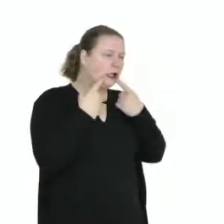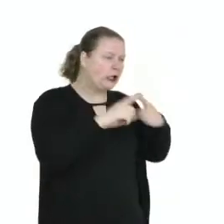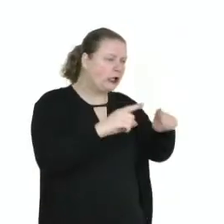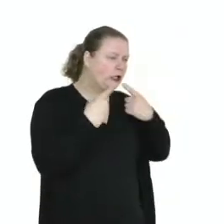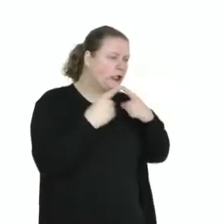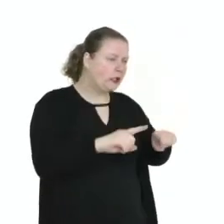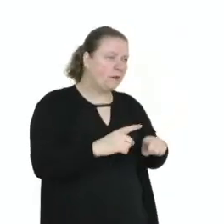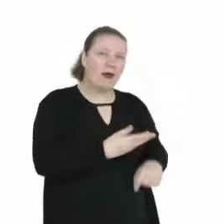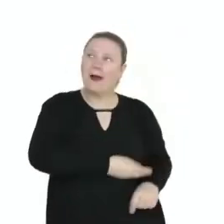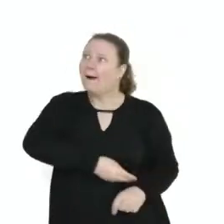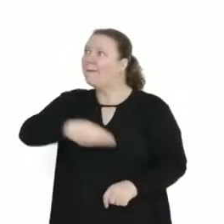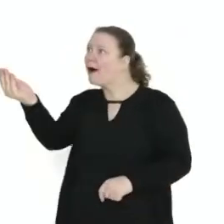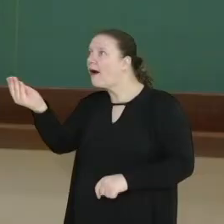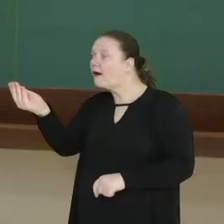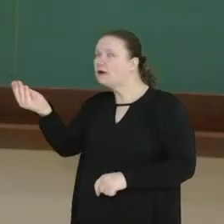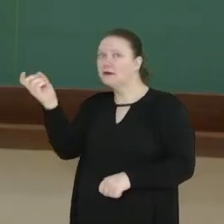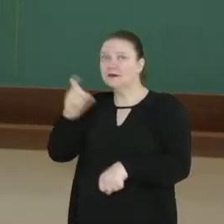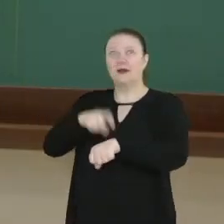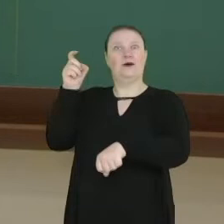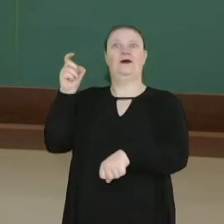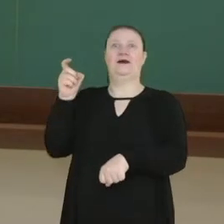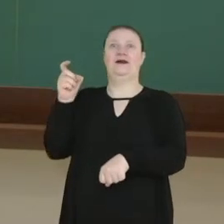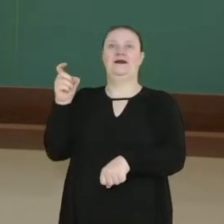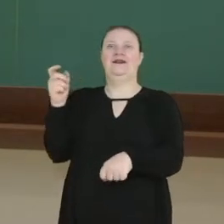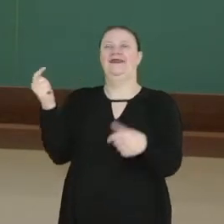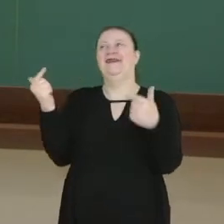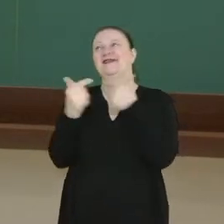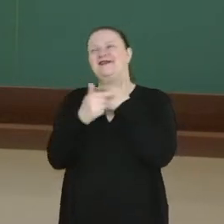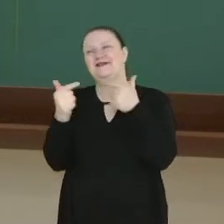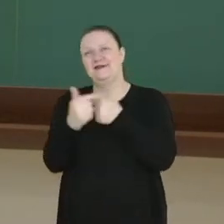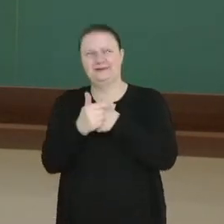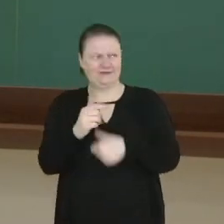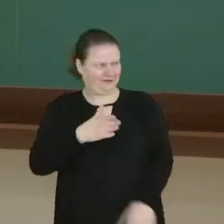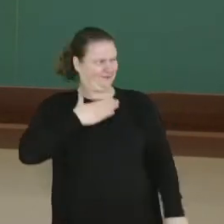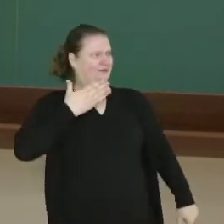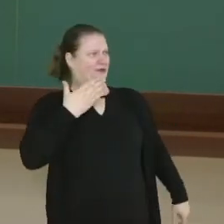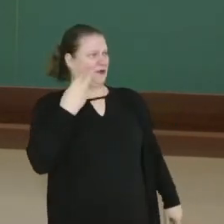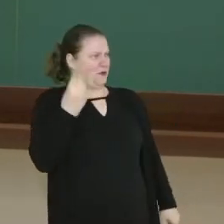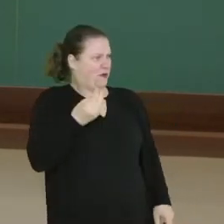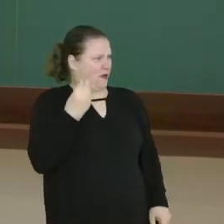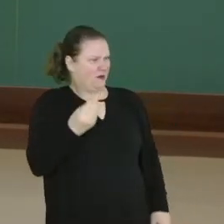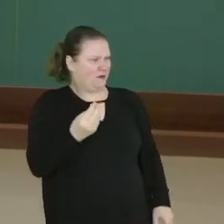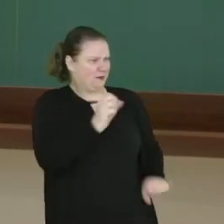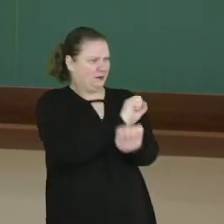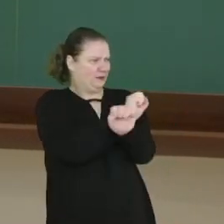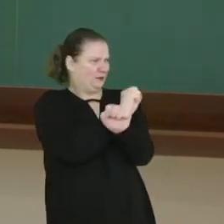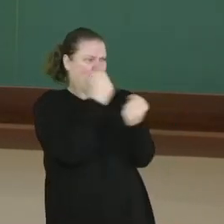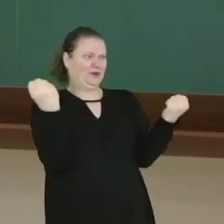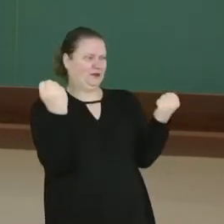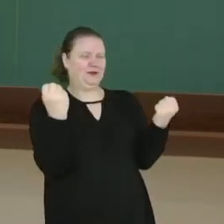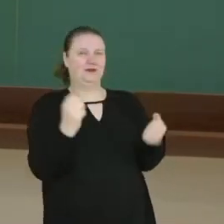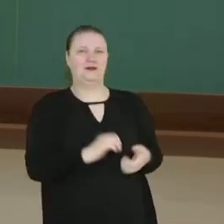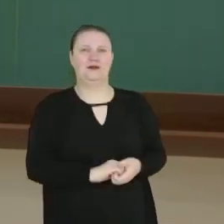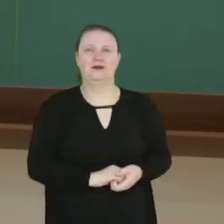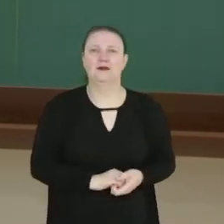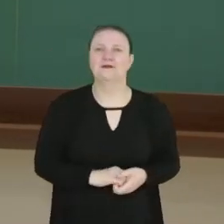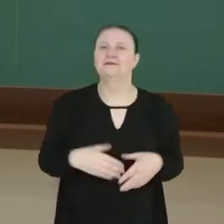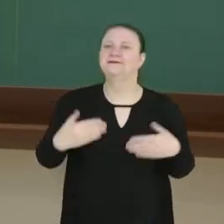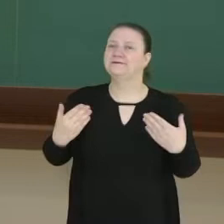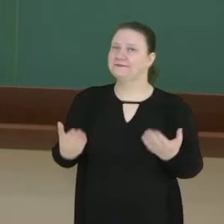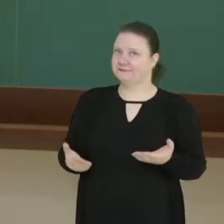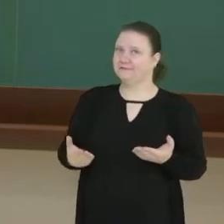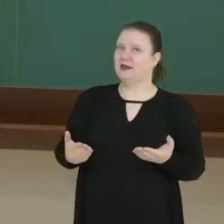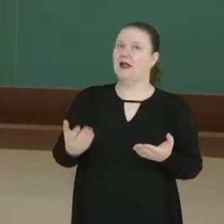reclamação, ele recebe o produto, né? O que acaba deixando ele surpreso. Isso não é possível. Então assim, como se fosse